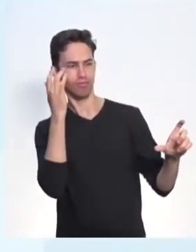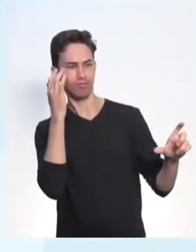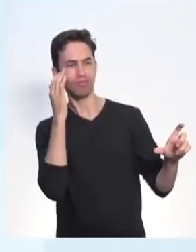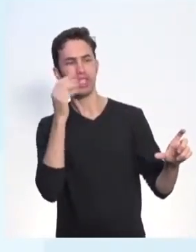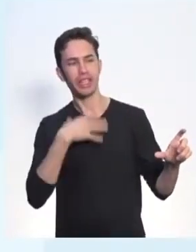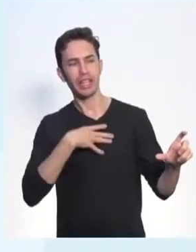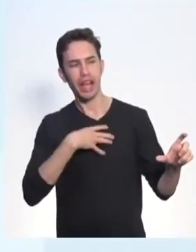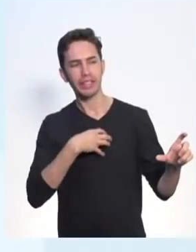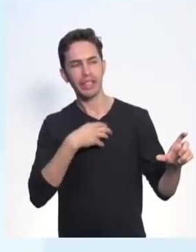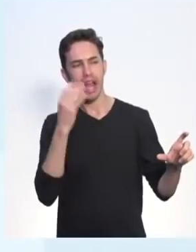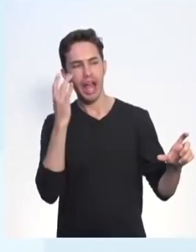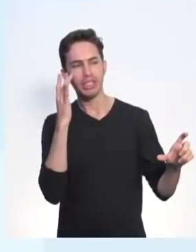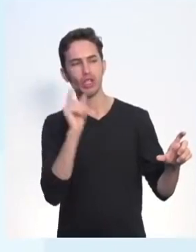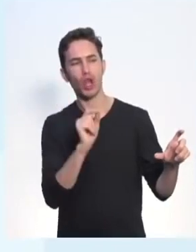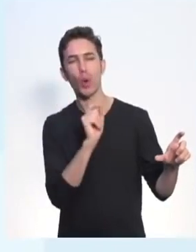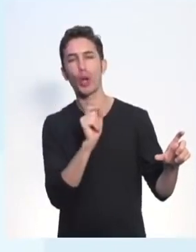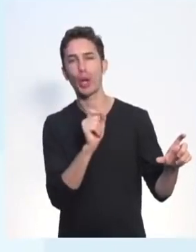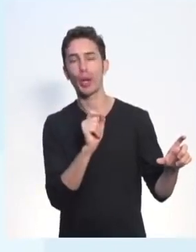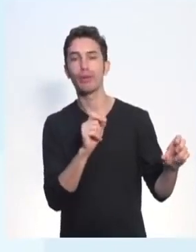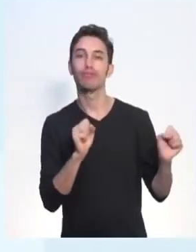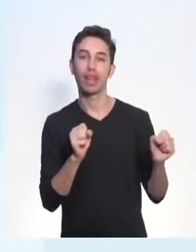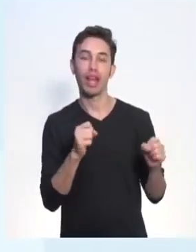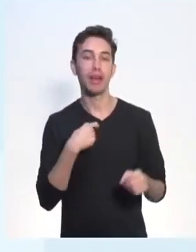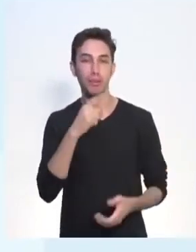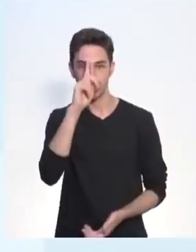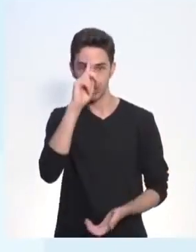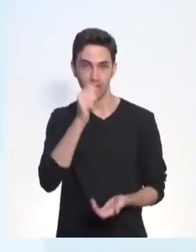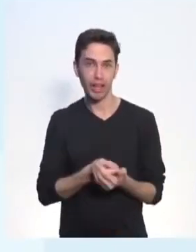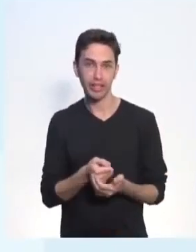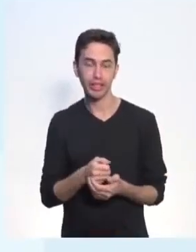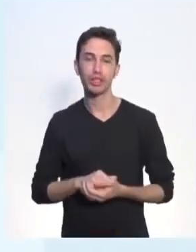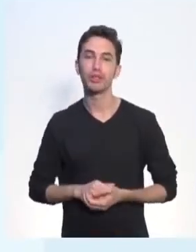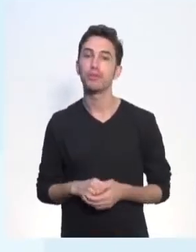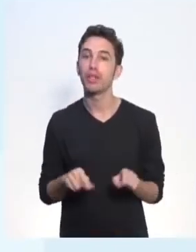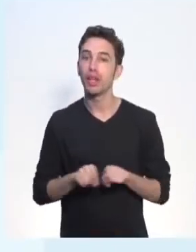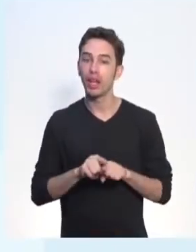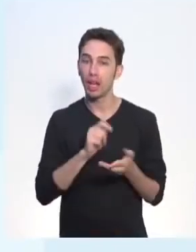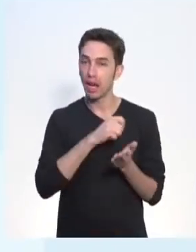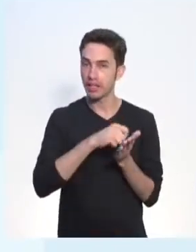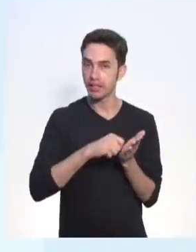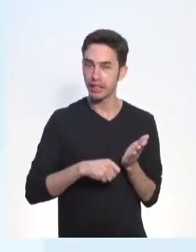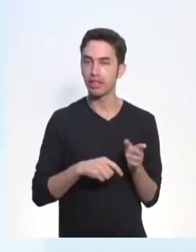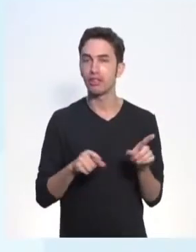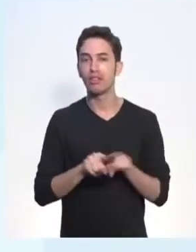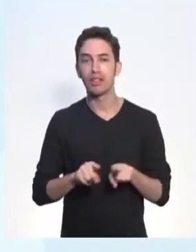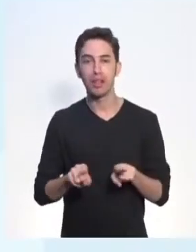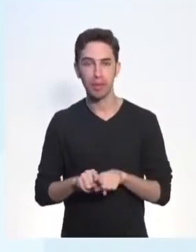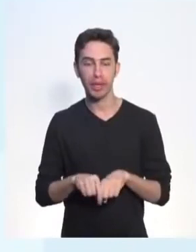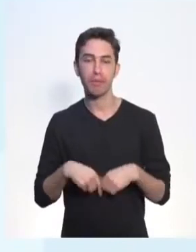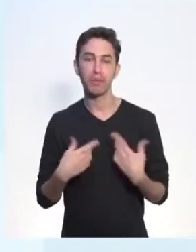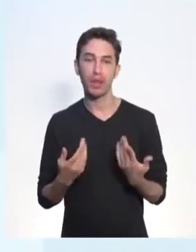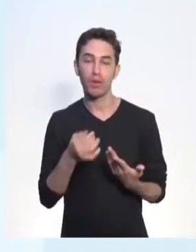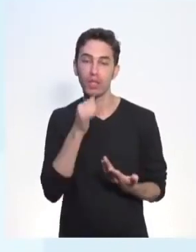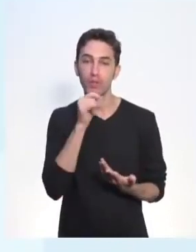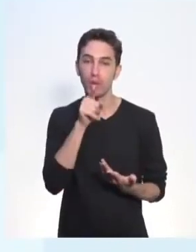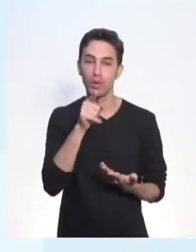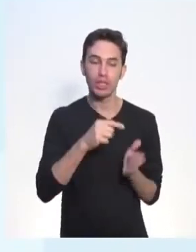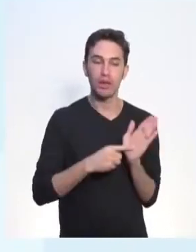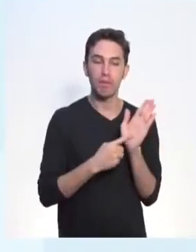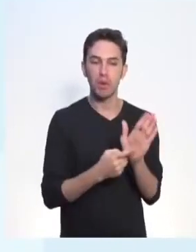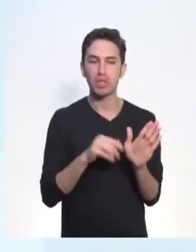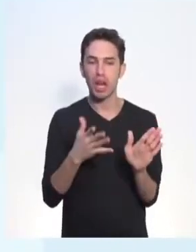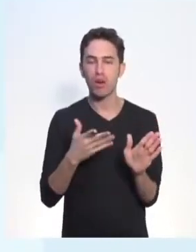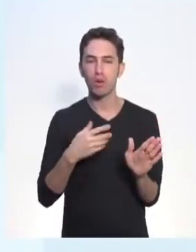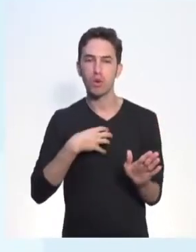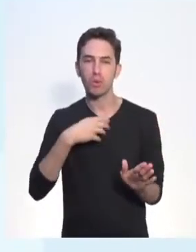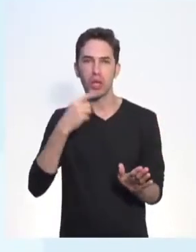sujeito deixa sua marca interpretativa. Com a linguagem escrita acontece a mesma coisa. Ela representa algo como objetos,